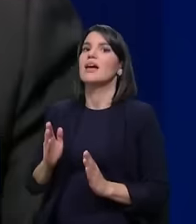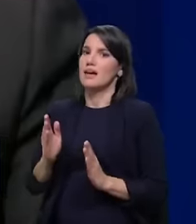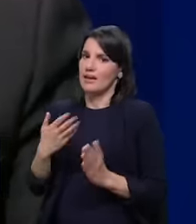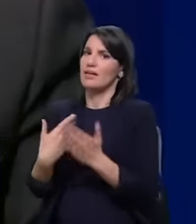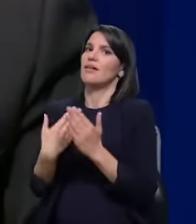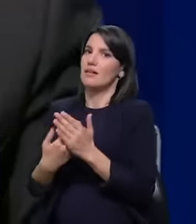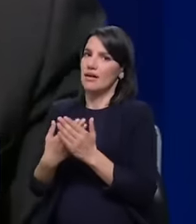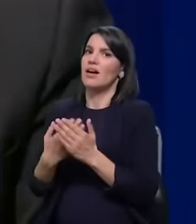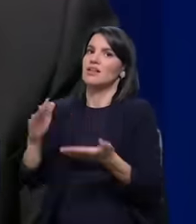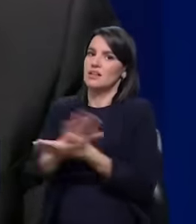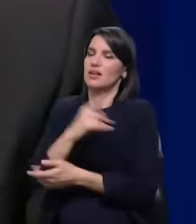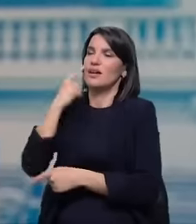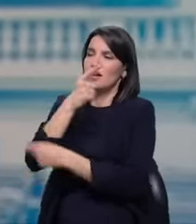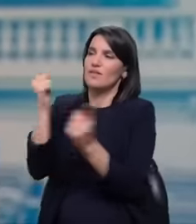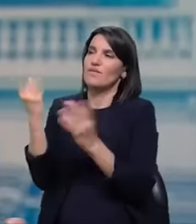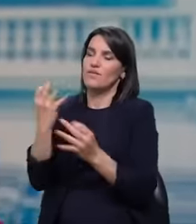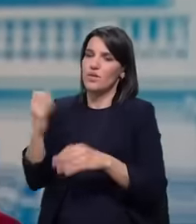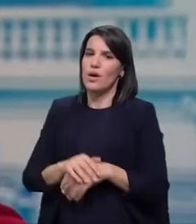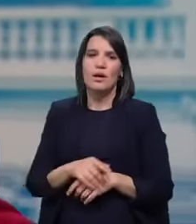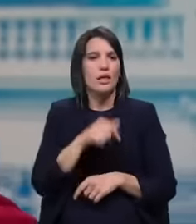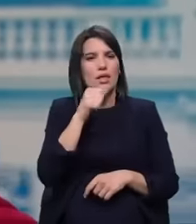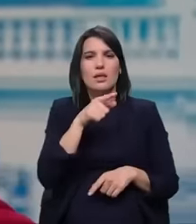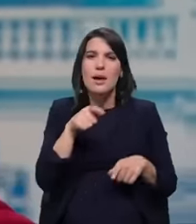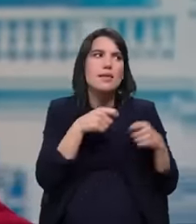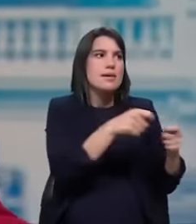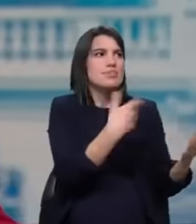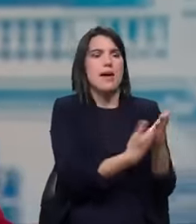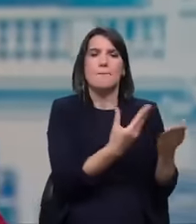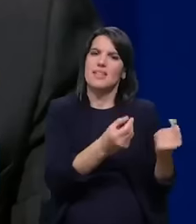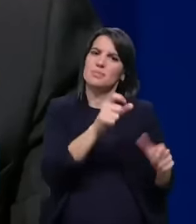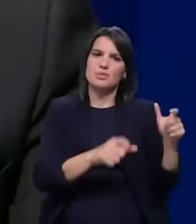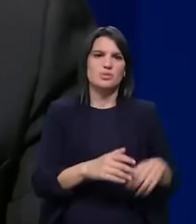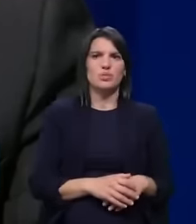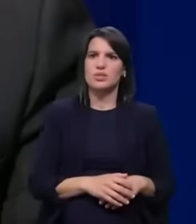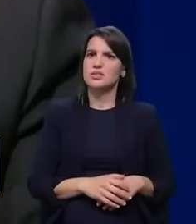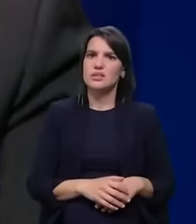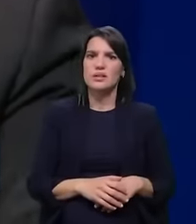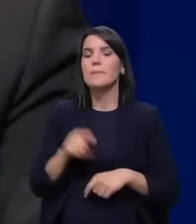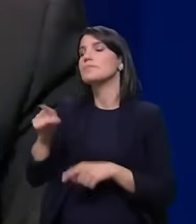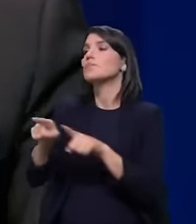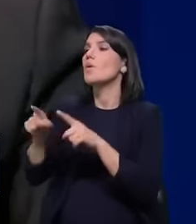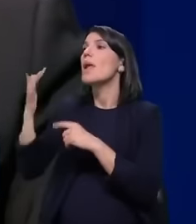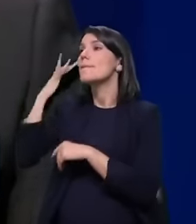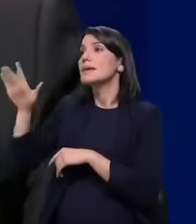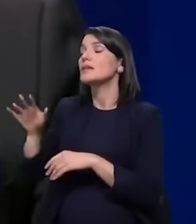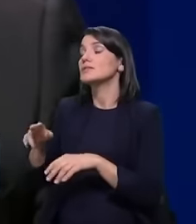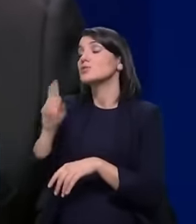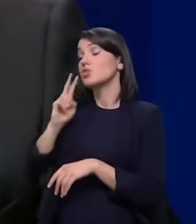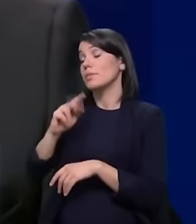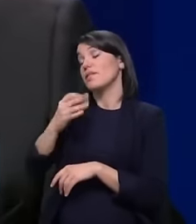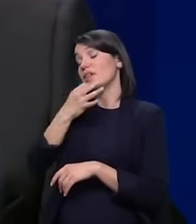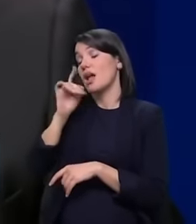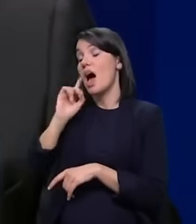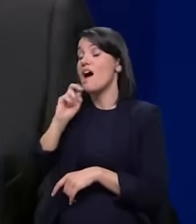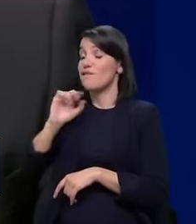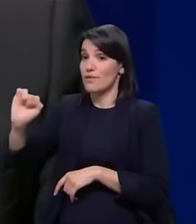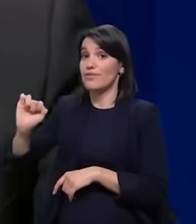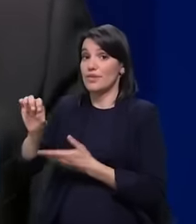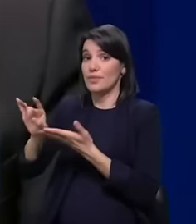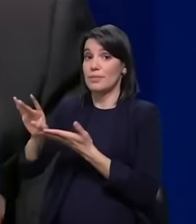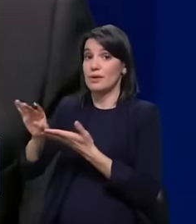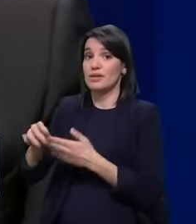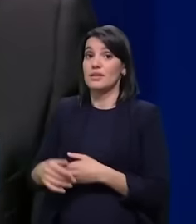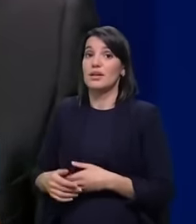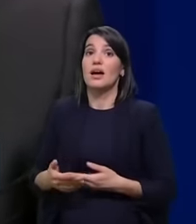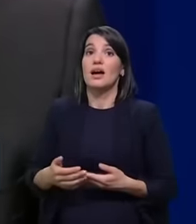documentados e transmitidos na imprensa. Agora, sempre para meter medo às pessoas, é uma coisa. Mariana Mortágua, sobre a imigração, é um bocado como a história, desculpe, referir-me da sua avó, do despejo da sua avó. Estava à espera,